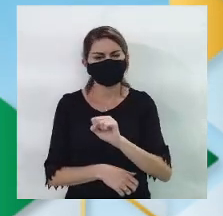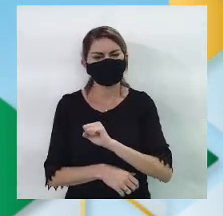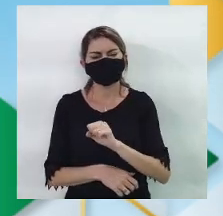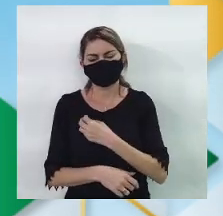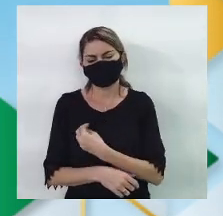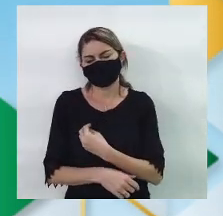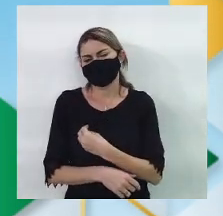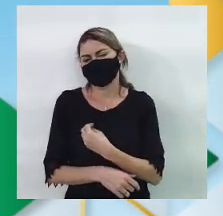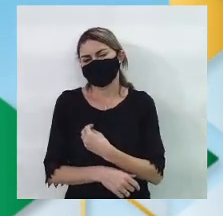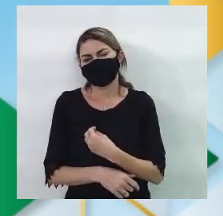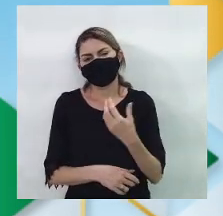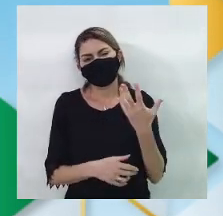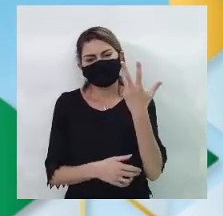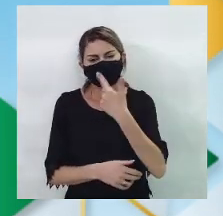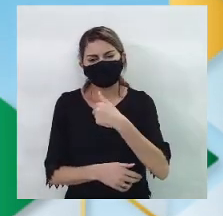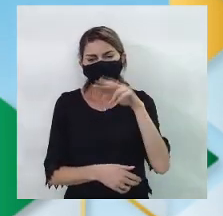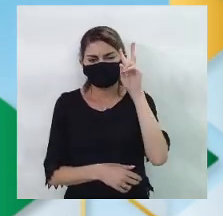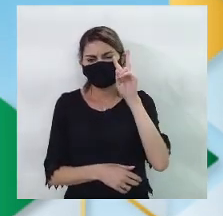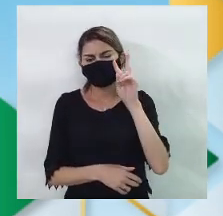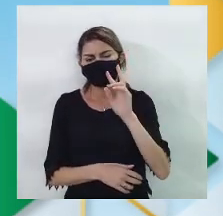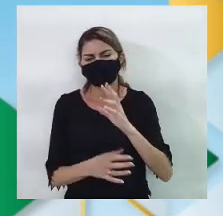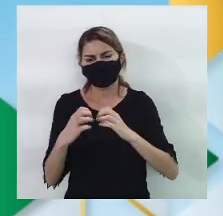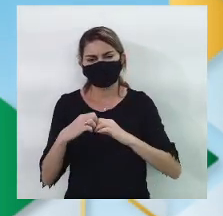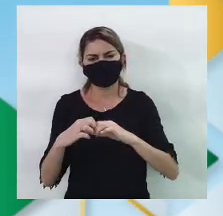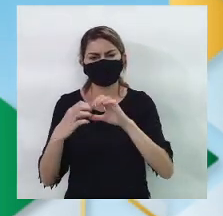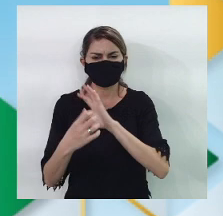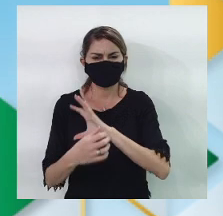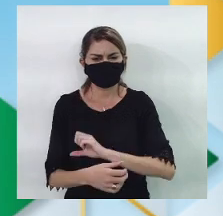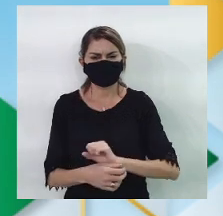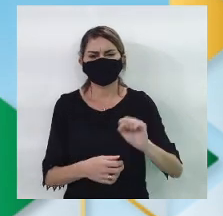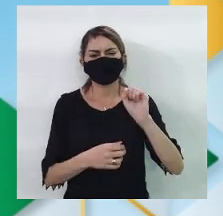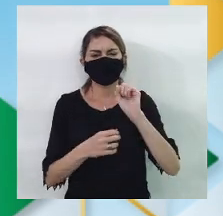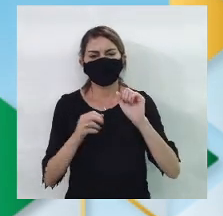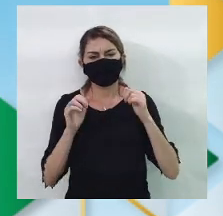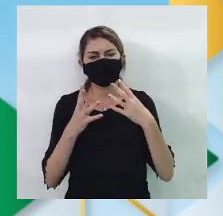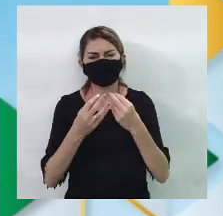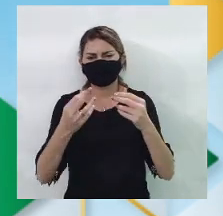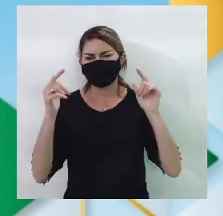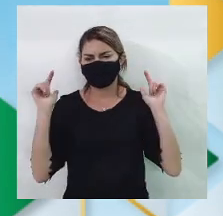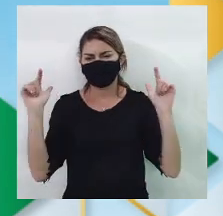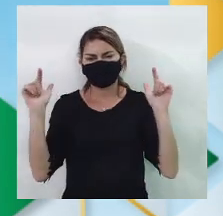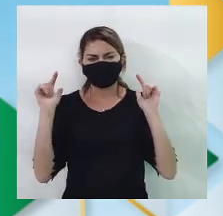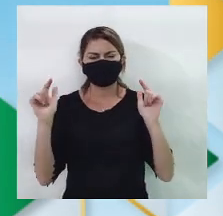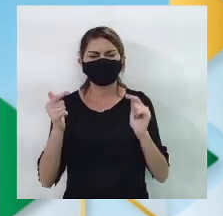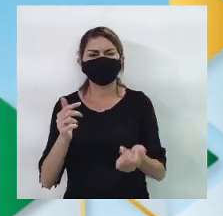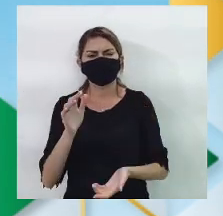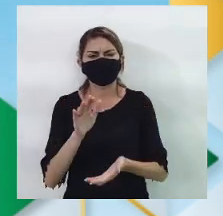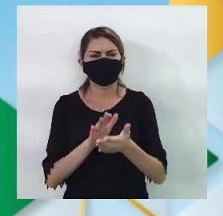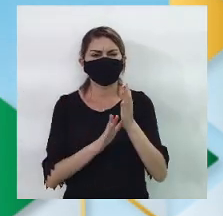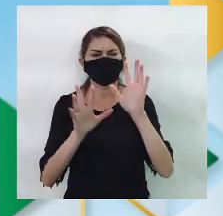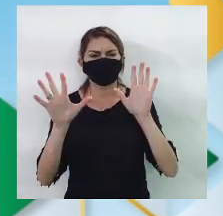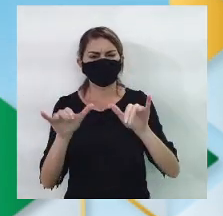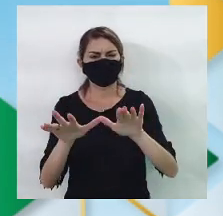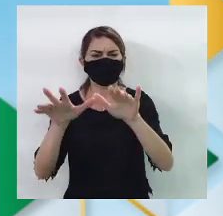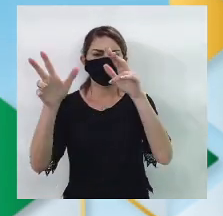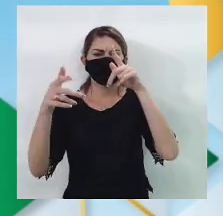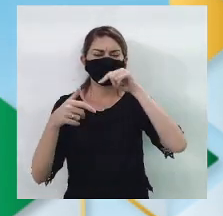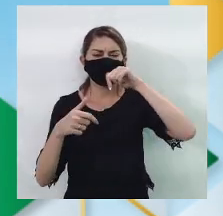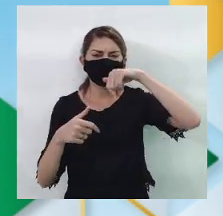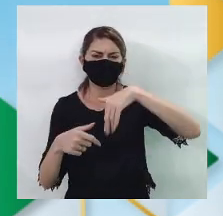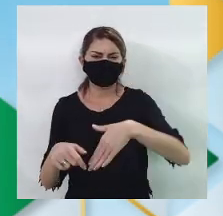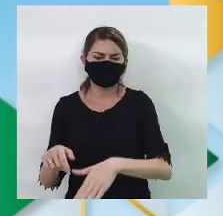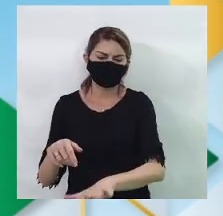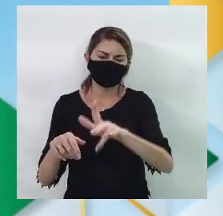eles vivem uma bela história de amor, com muitas aventuras, que incluem voar e tomar banho de